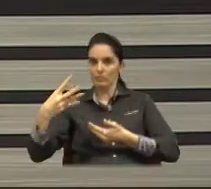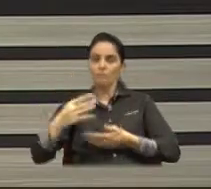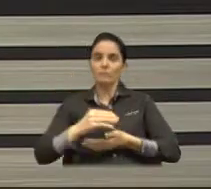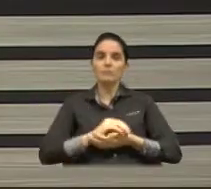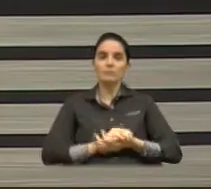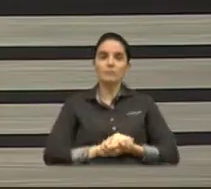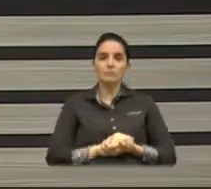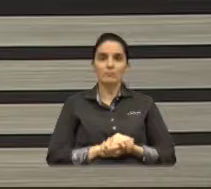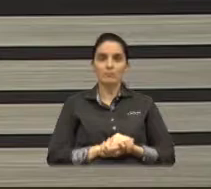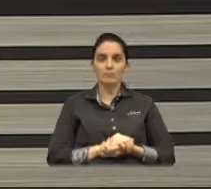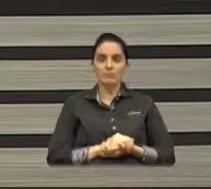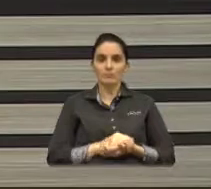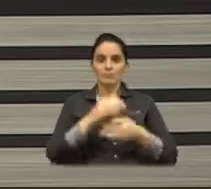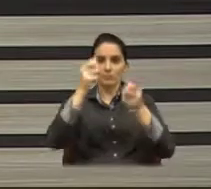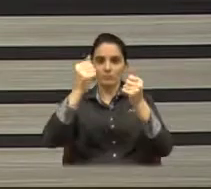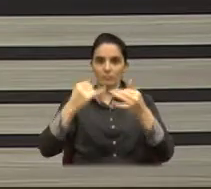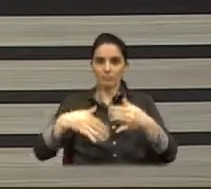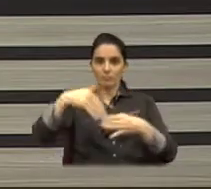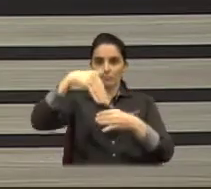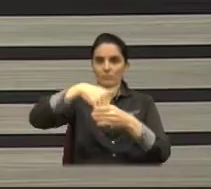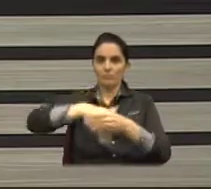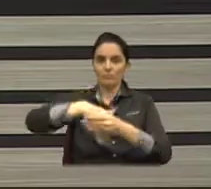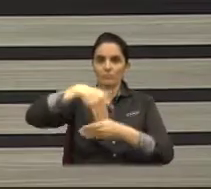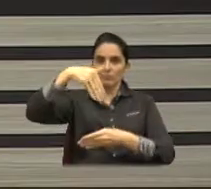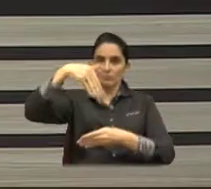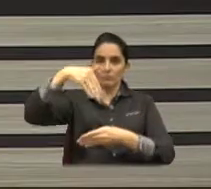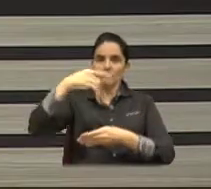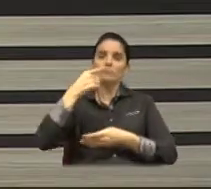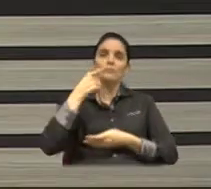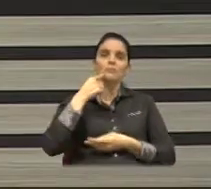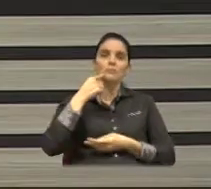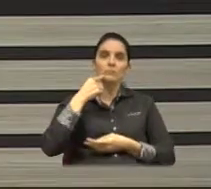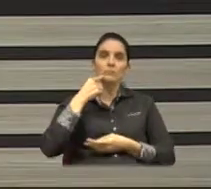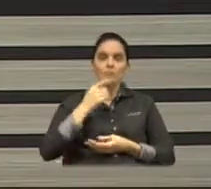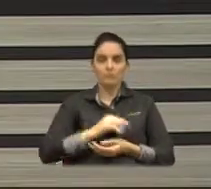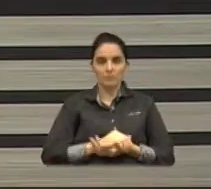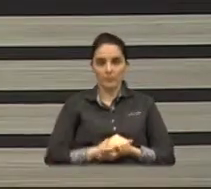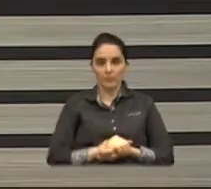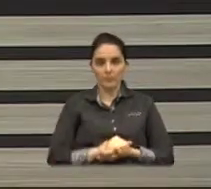43/2017. Para justificar o voto, vereador Cleiton Silva.